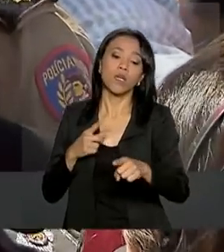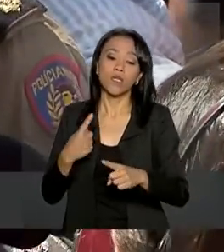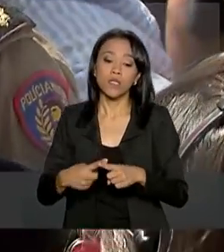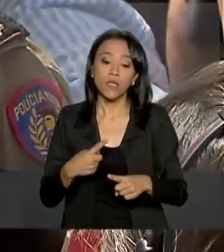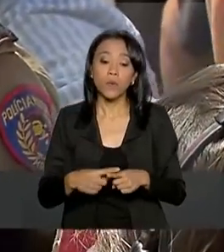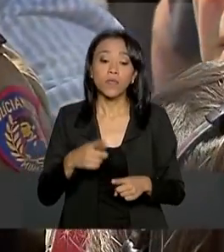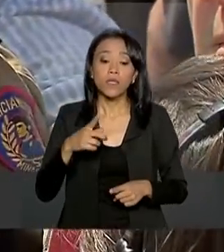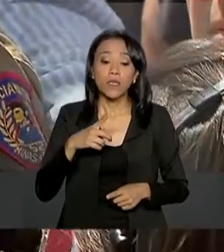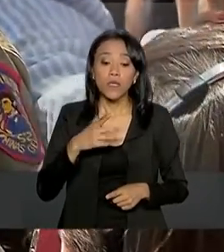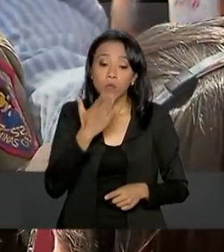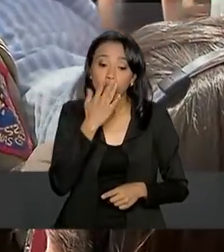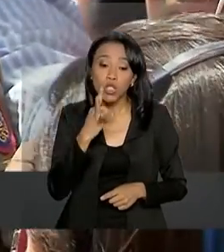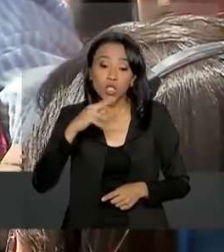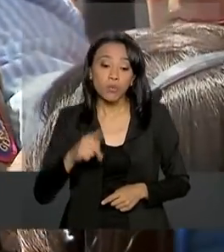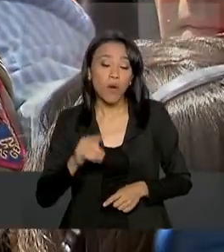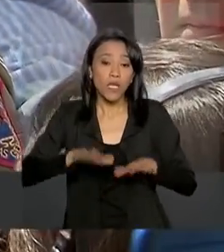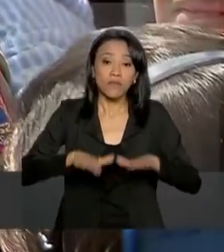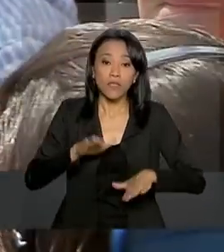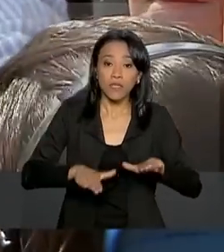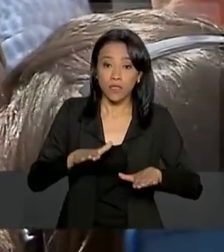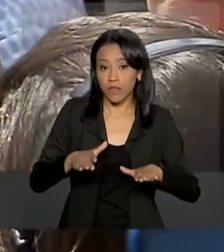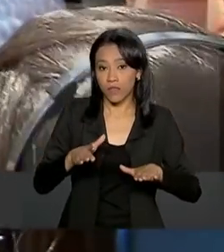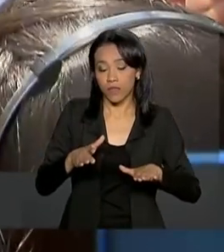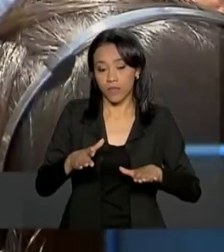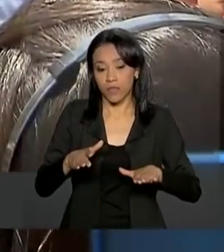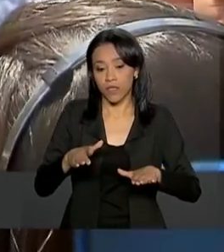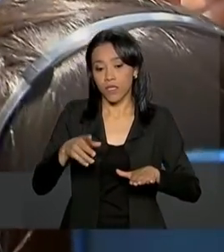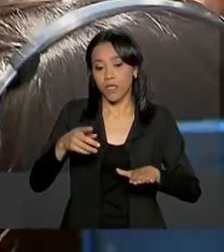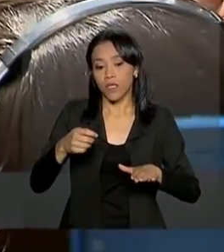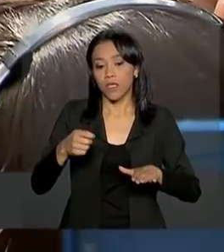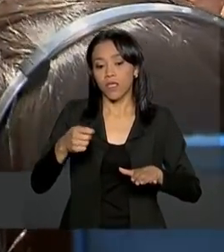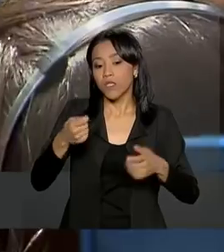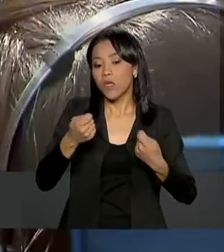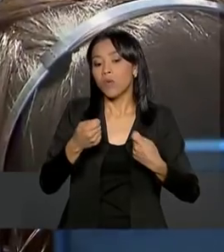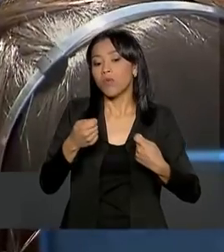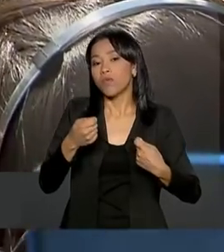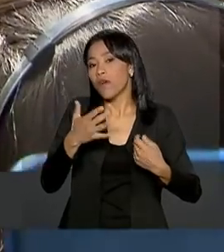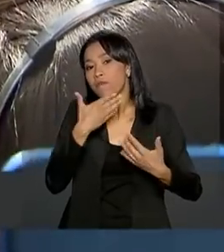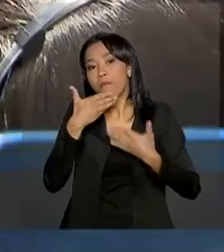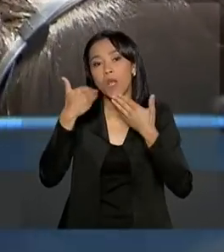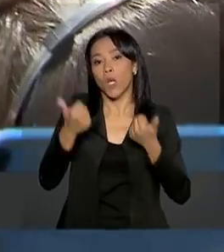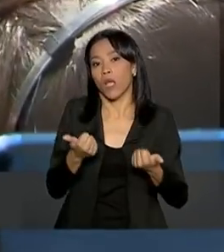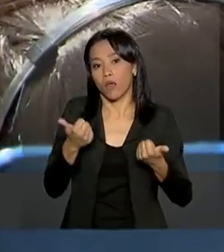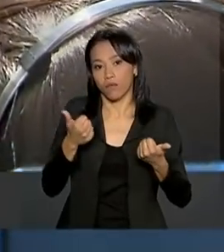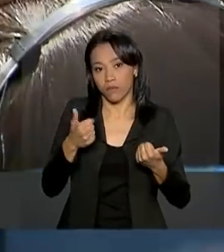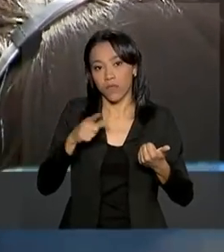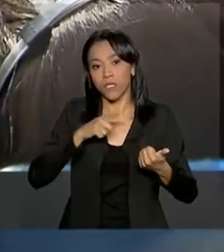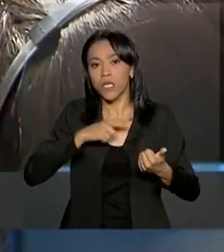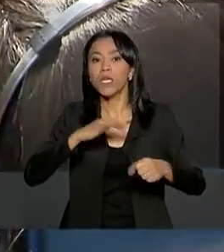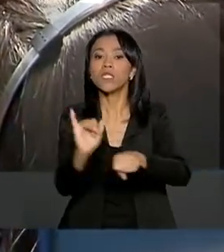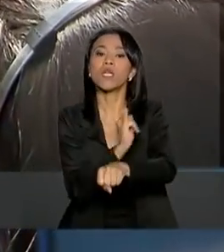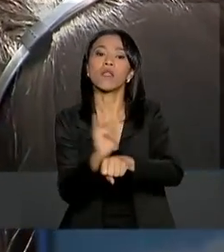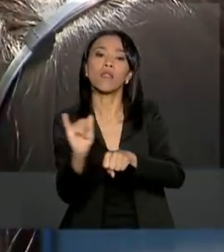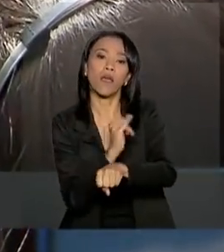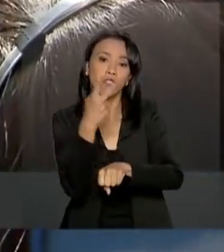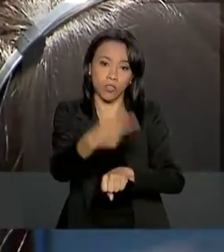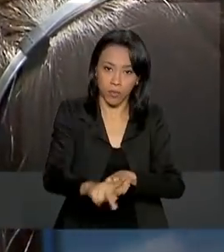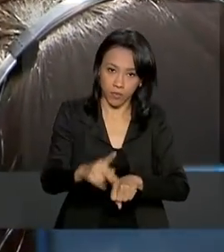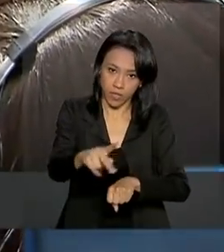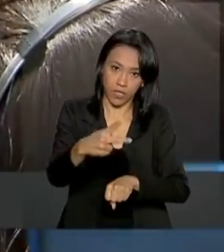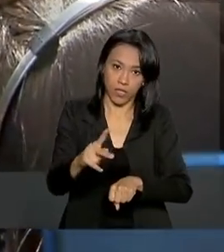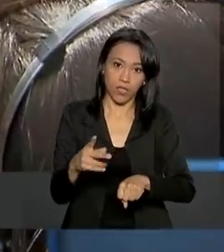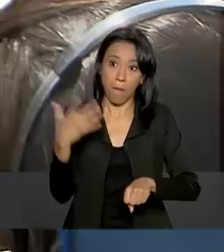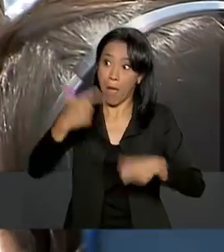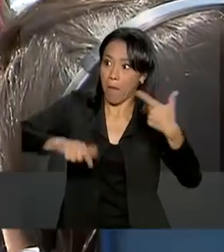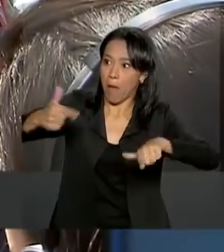operação de pessoas aqui não necessariamente vai implicar na melhoria da operação, né? Simplesmente colocar mais gente, porque como eu